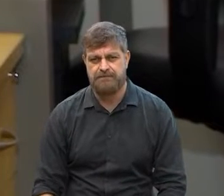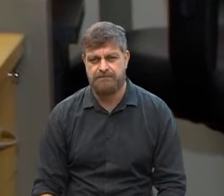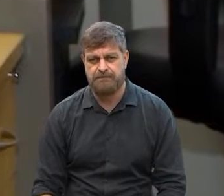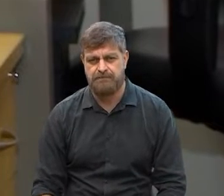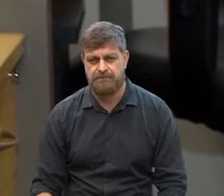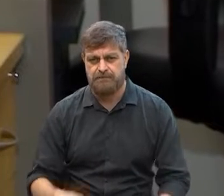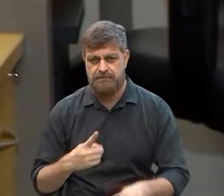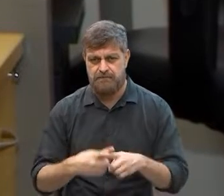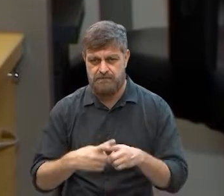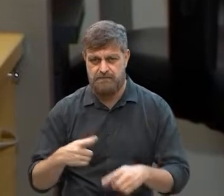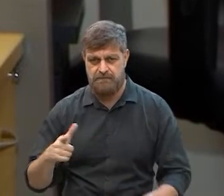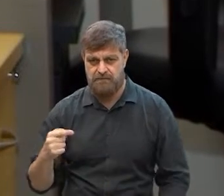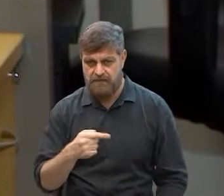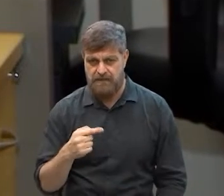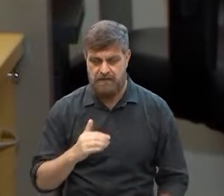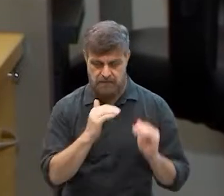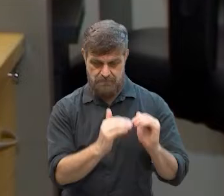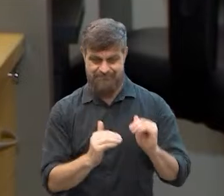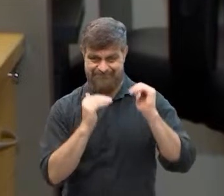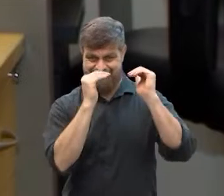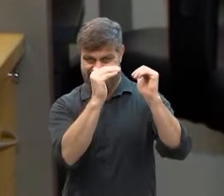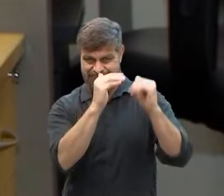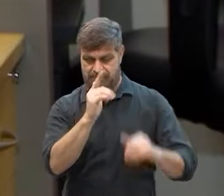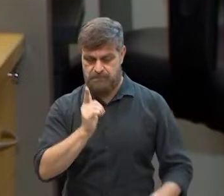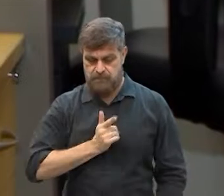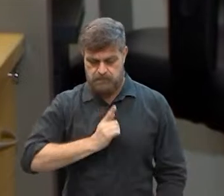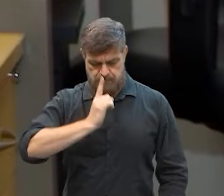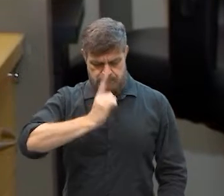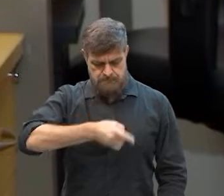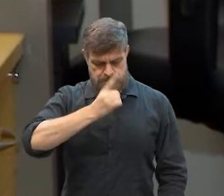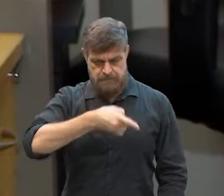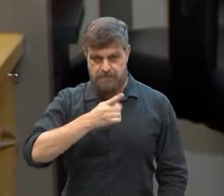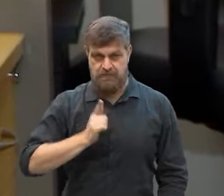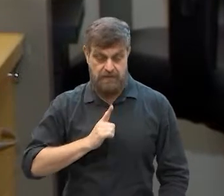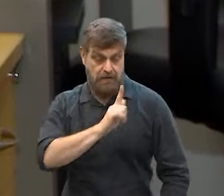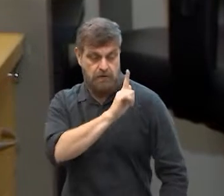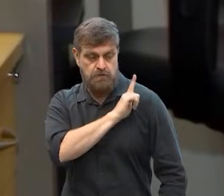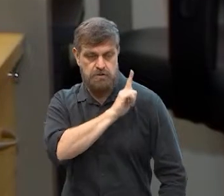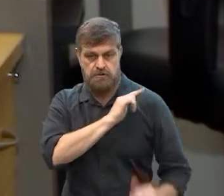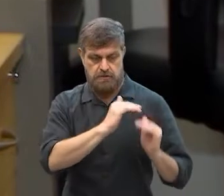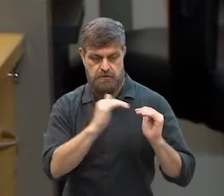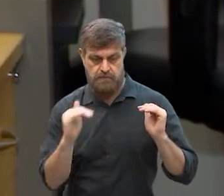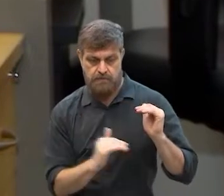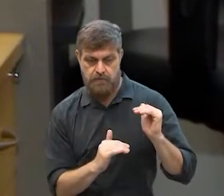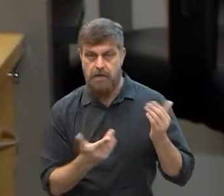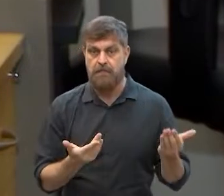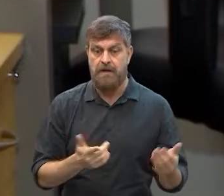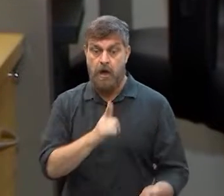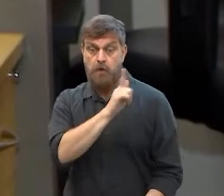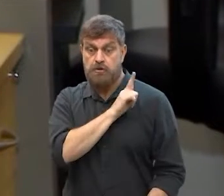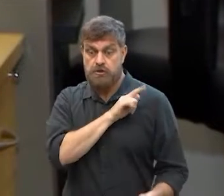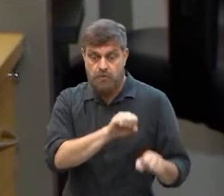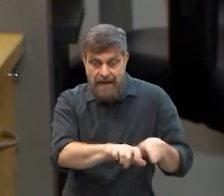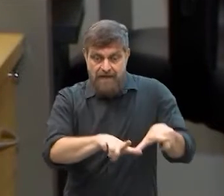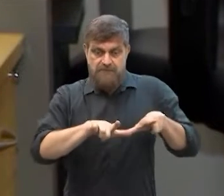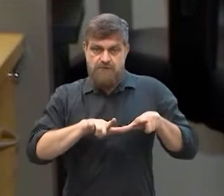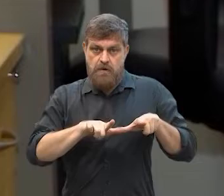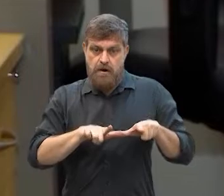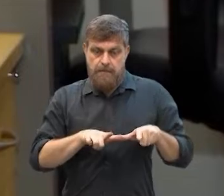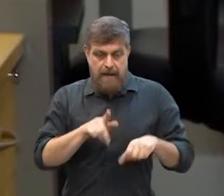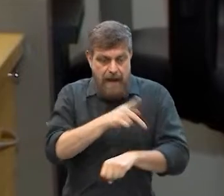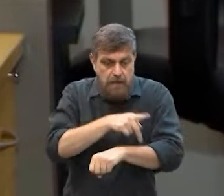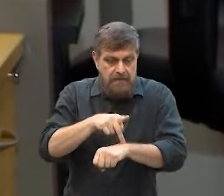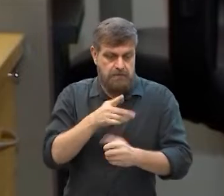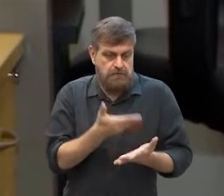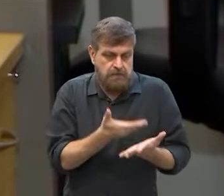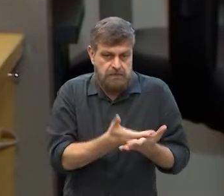porque eles vão ficar acima, do ponto de vista hierárquico, dos gestores que são formados em pedagogia, que estudam o